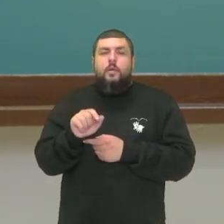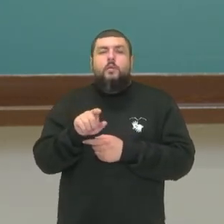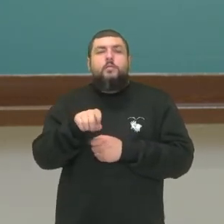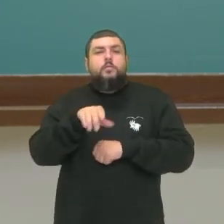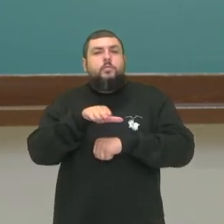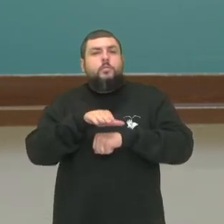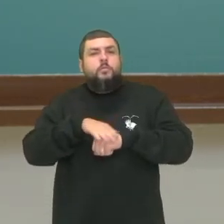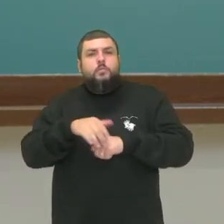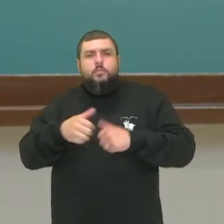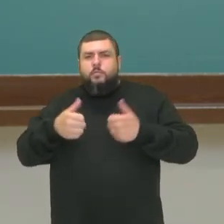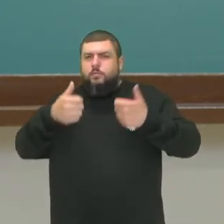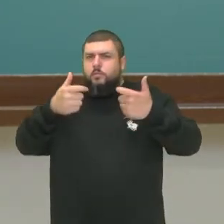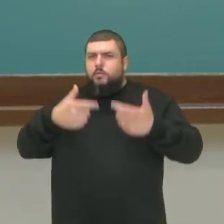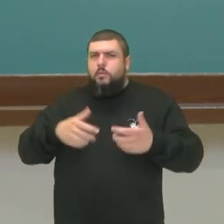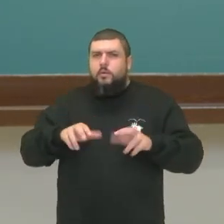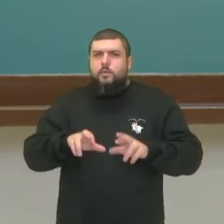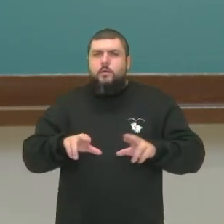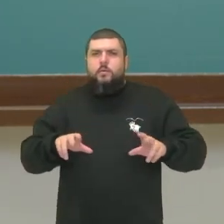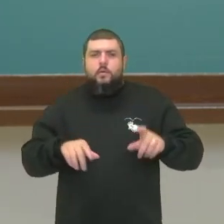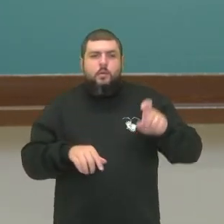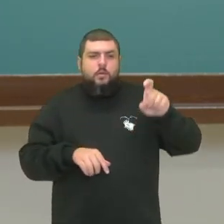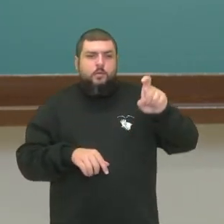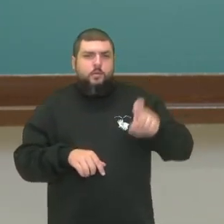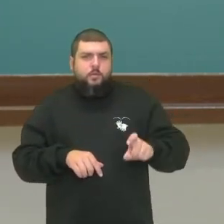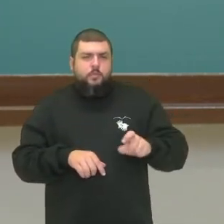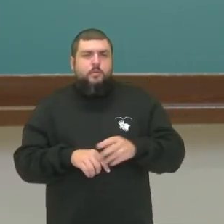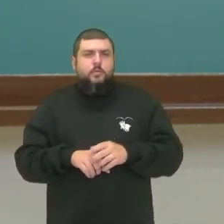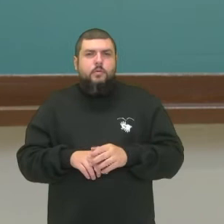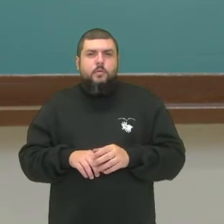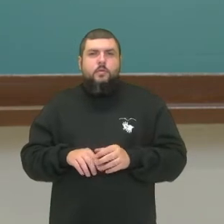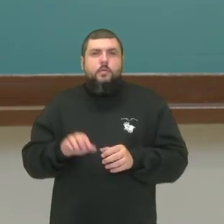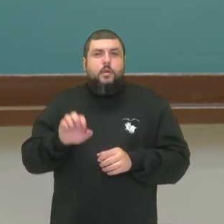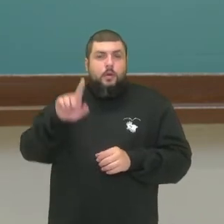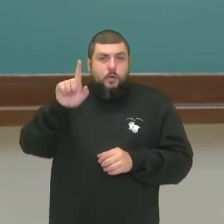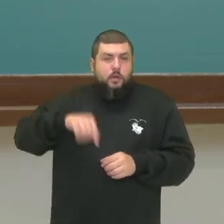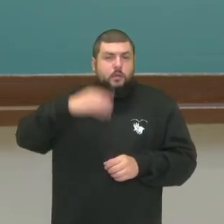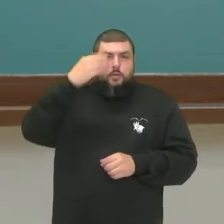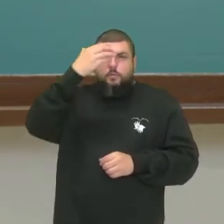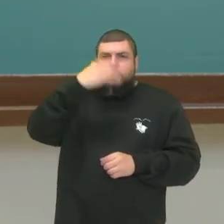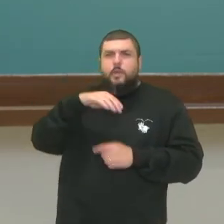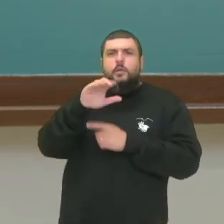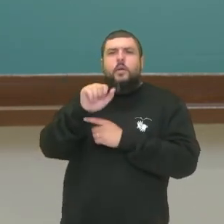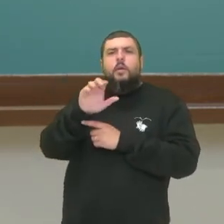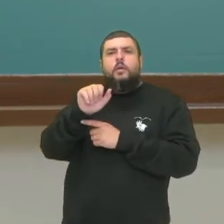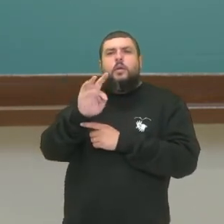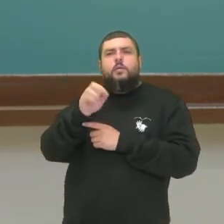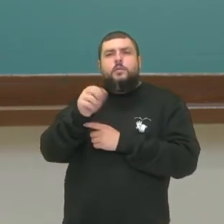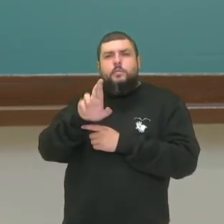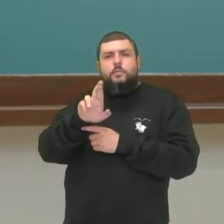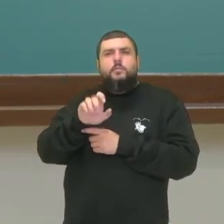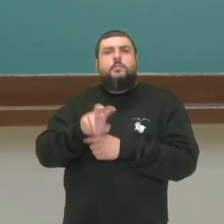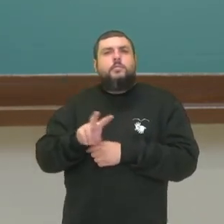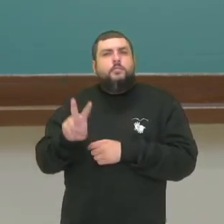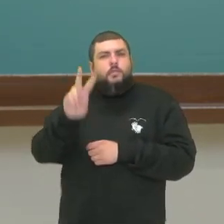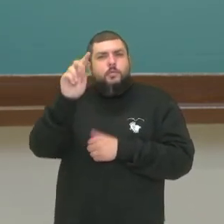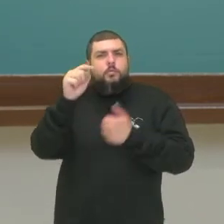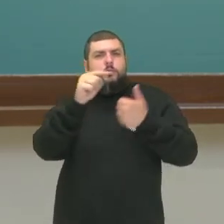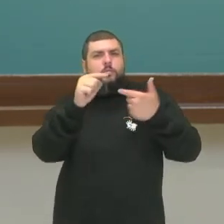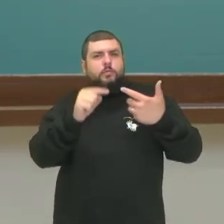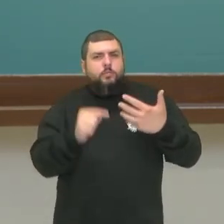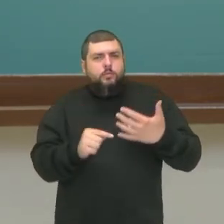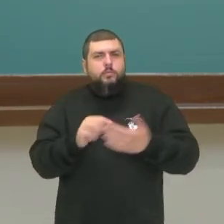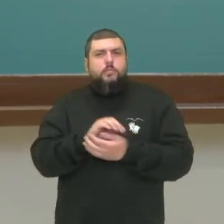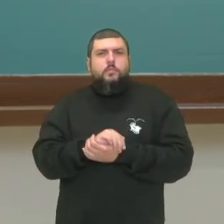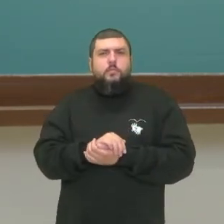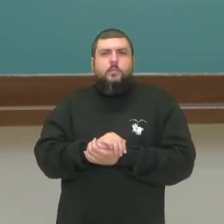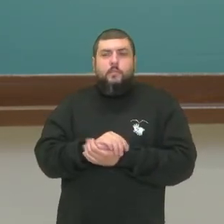entre ser e ter. Ser é o caráter da pessoa, os valores que ela tem. E o ter,